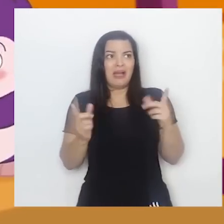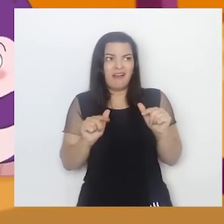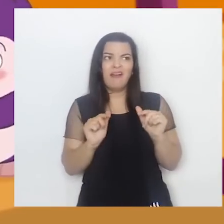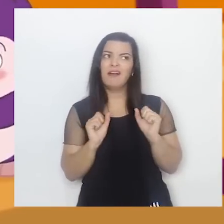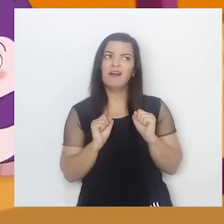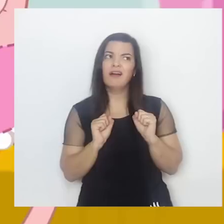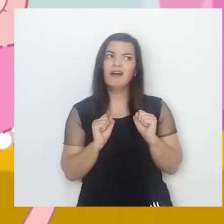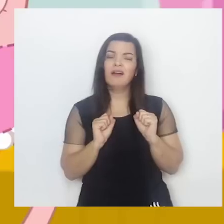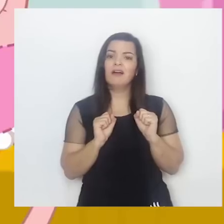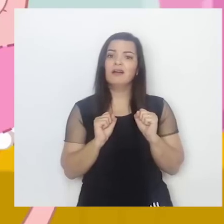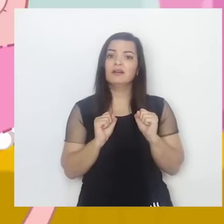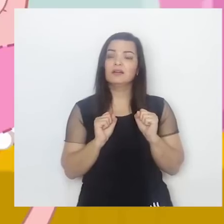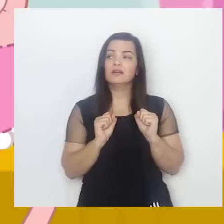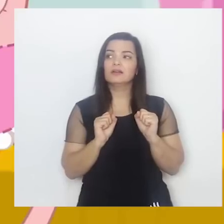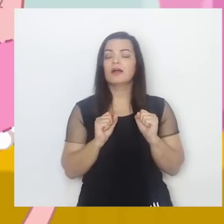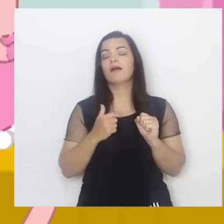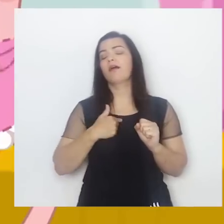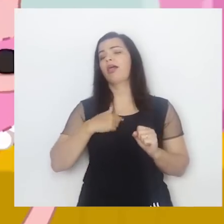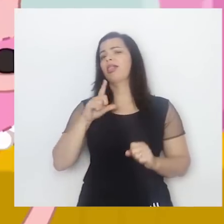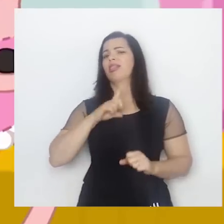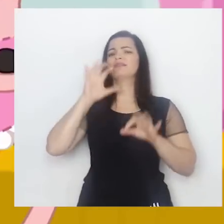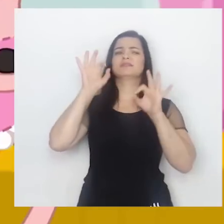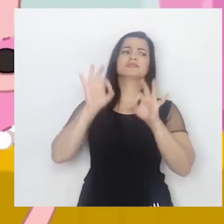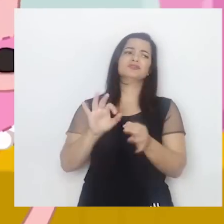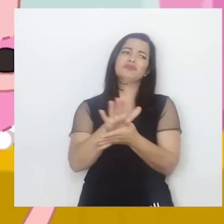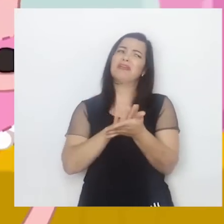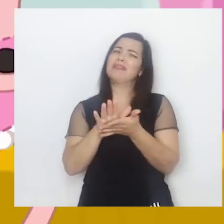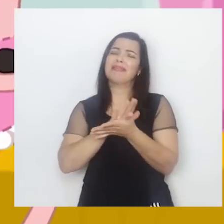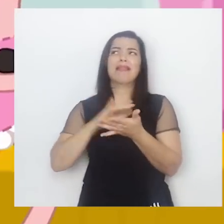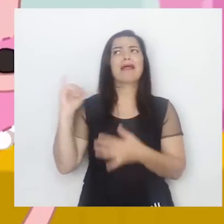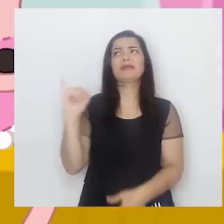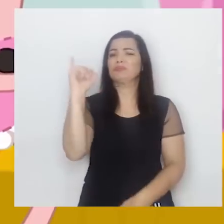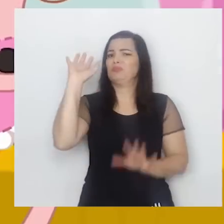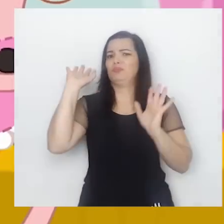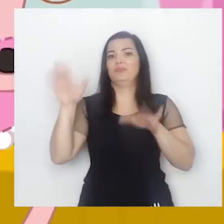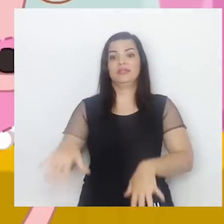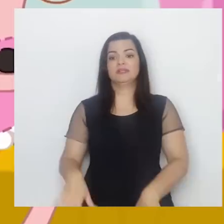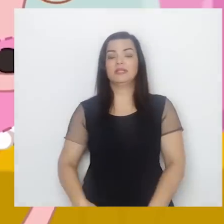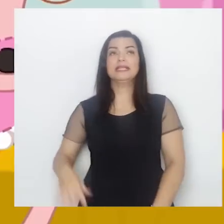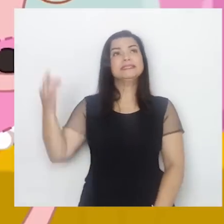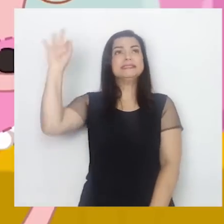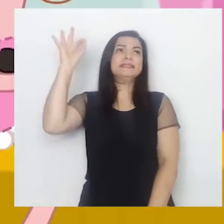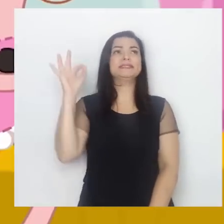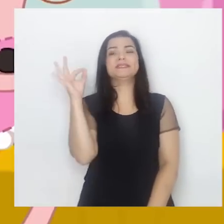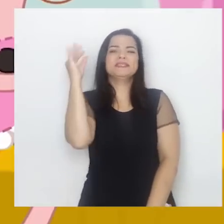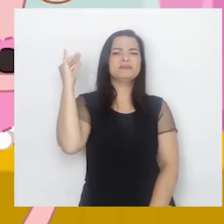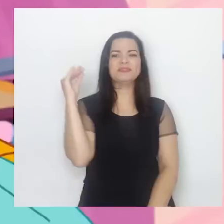amiga? Aposto que não foi nada demais!